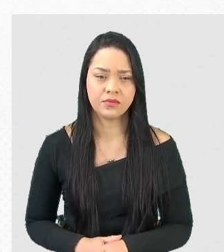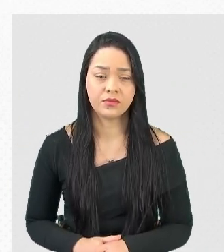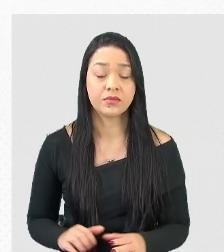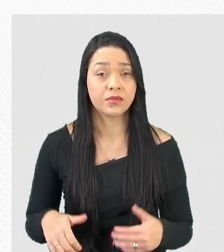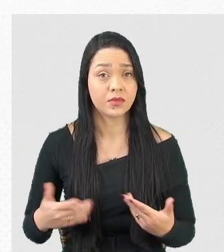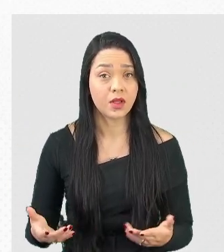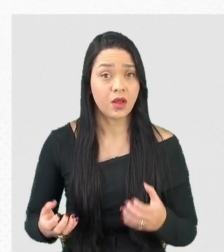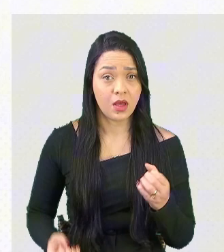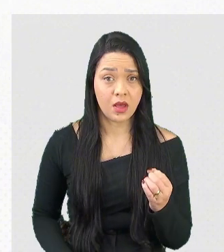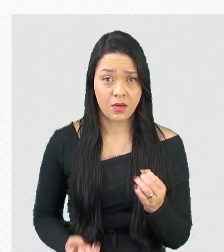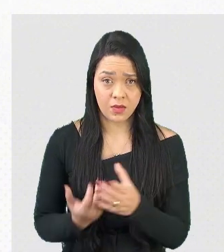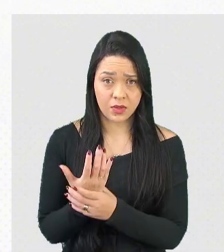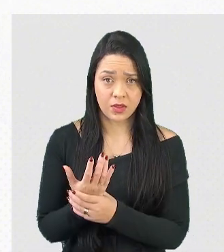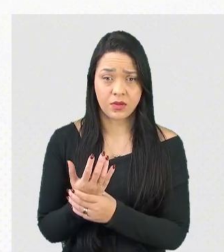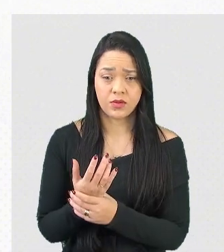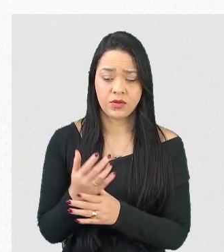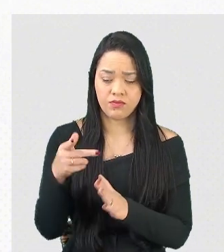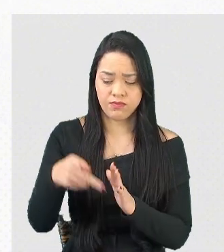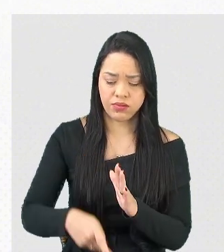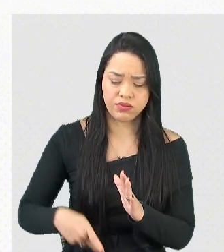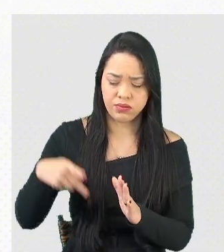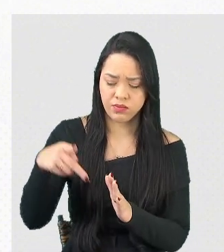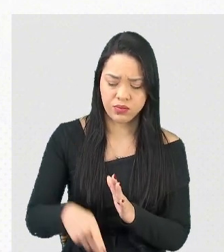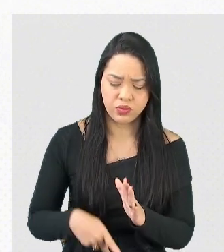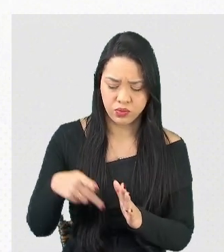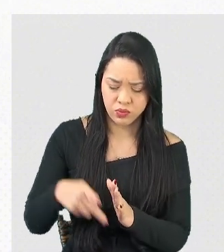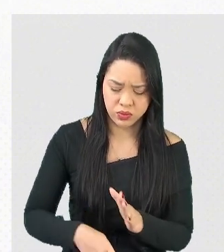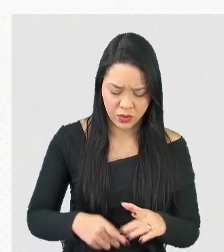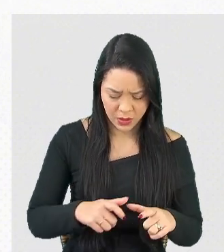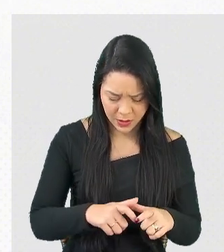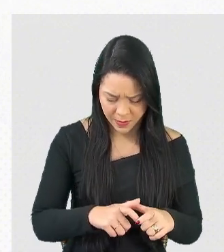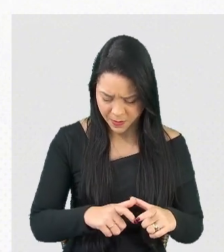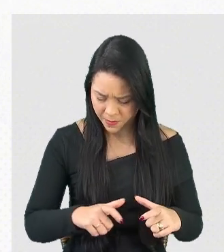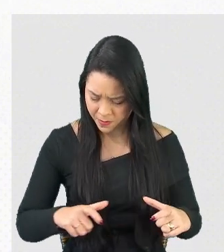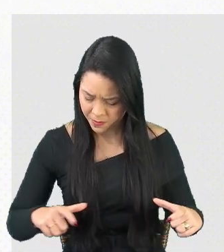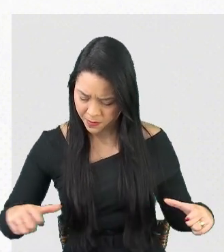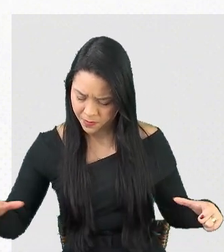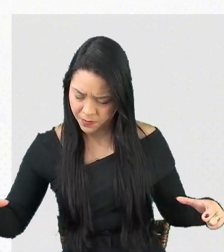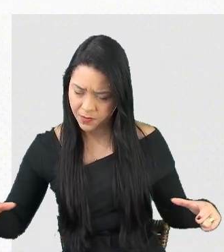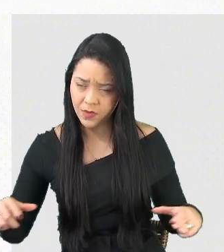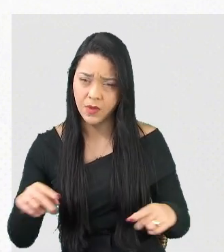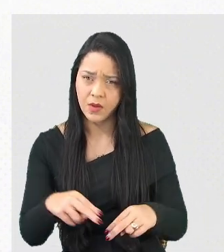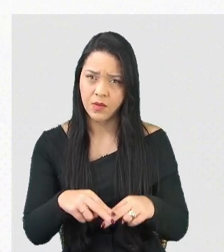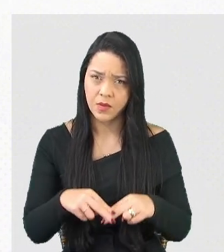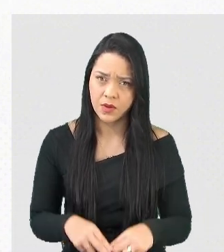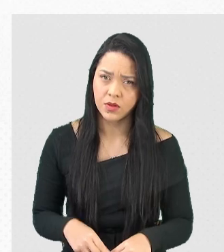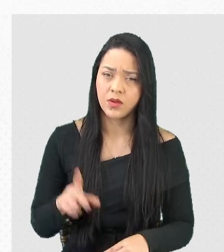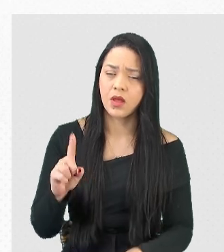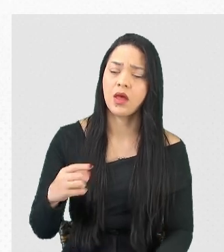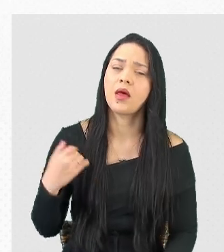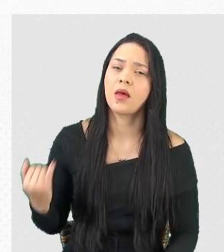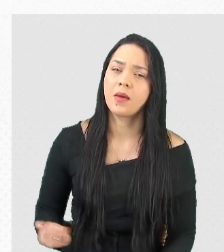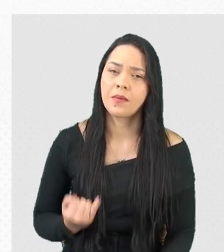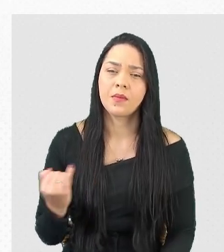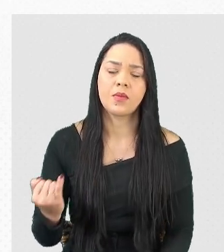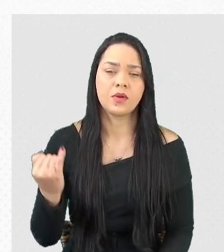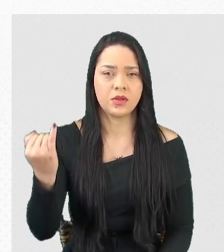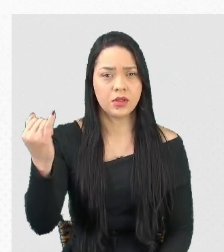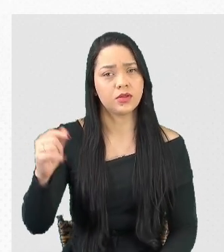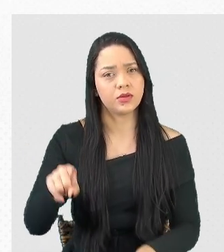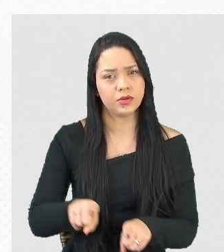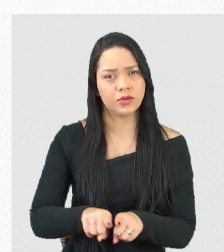trilhos, né, de ferro, é por isso que a indústria de base era importante nesse sentido, para que você também pudesse ali ter malhas